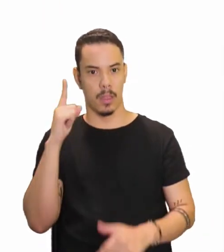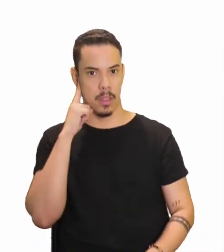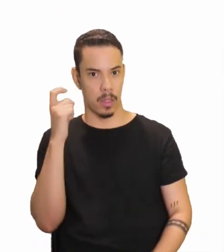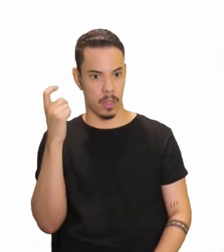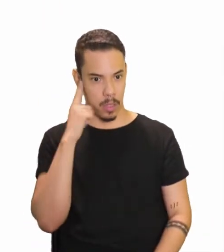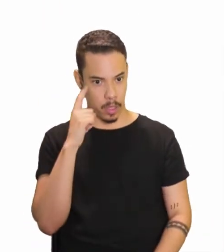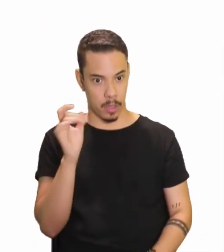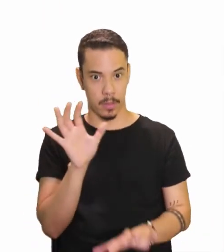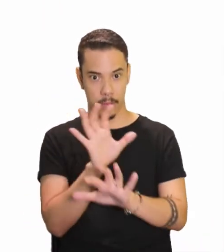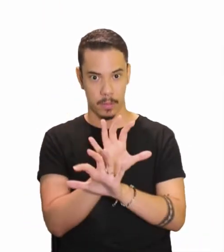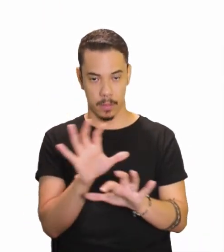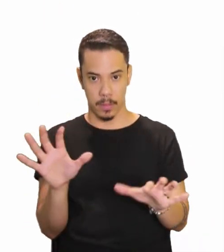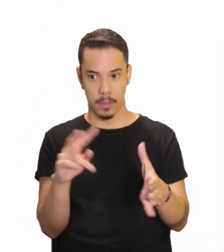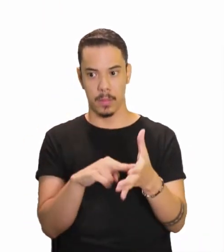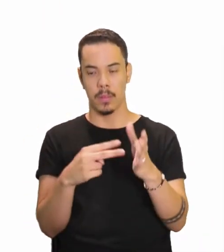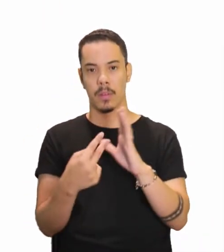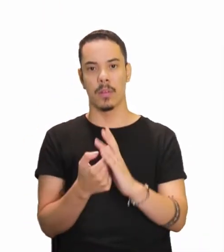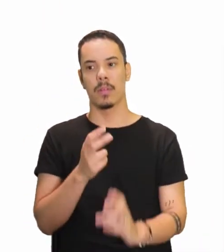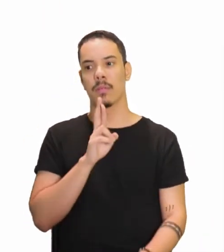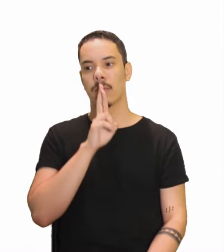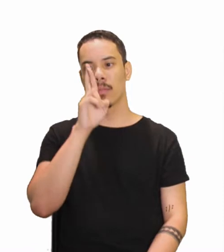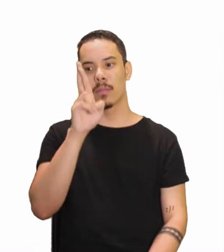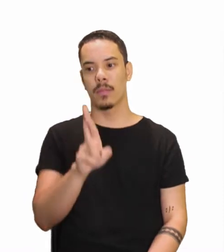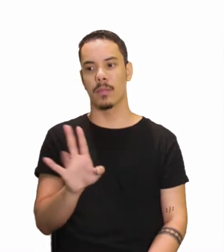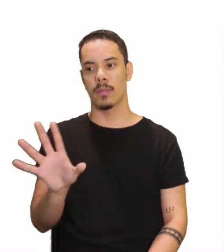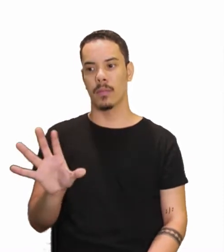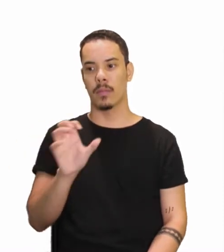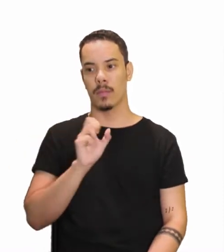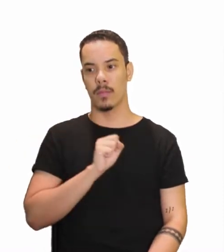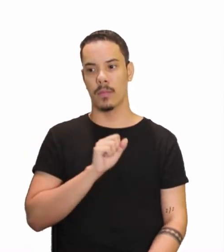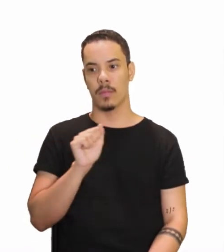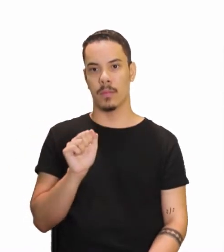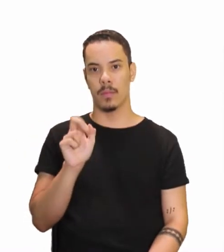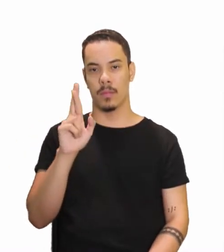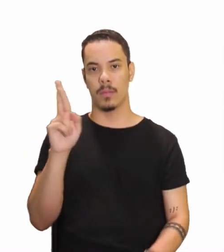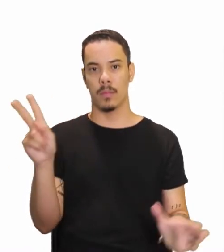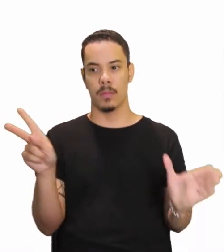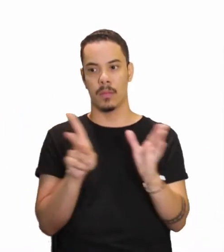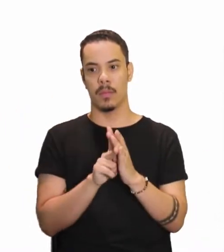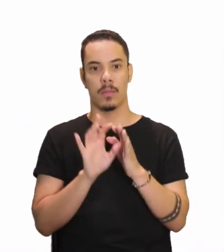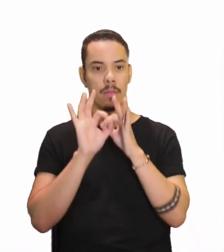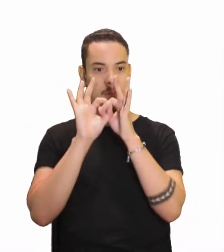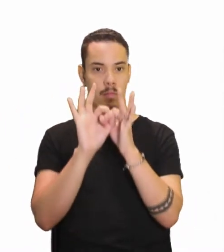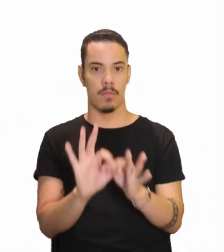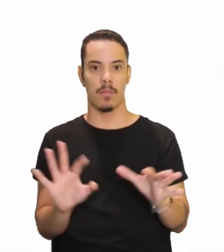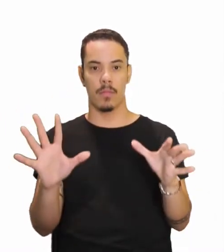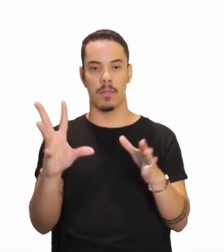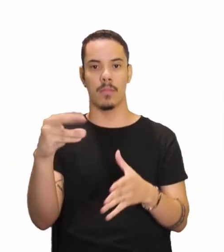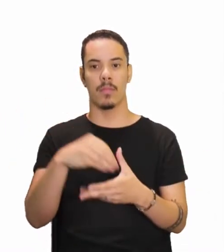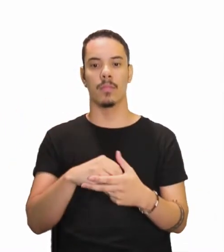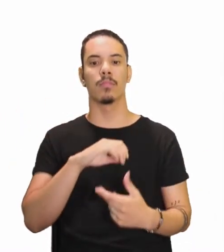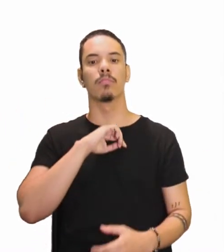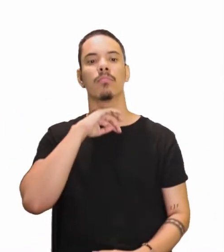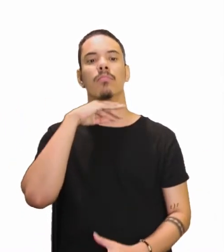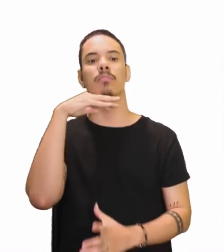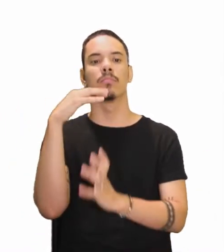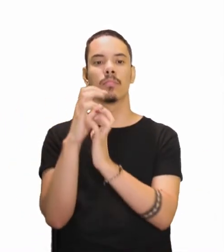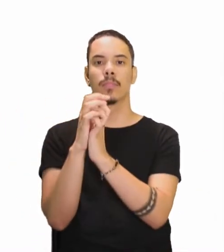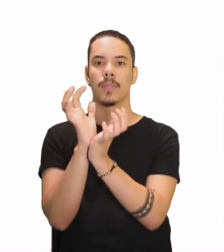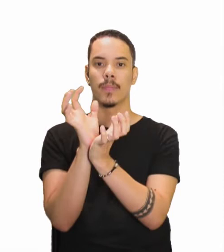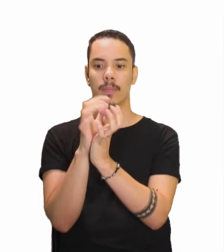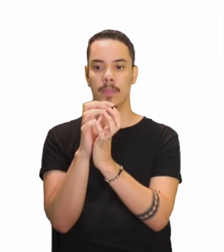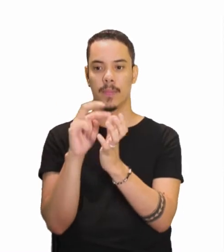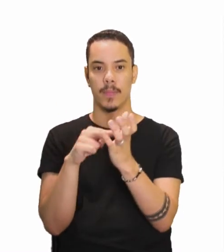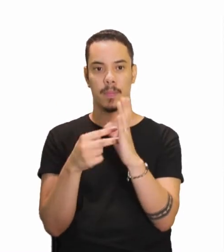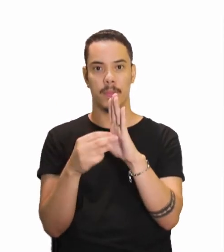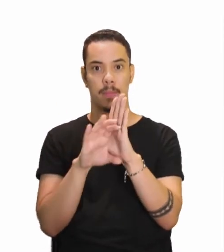eles vão ser aí resultado da emissão do ar que passa livremente pela cavidade bucal. E esse é um